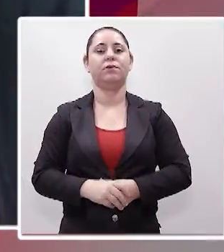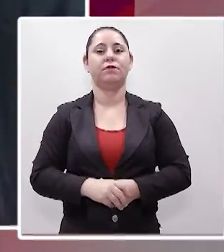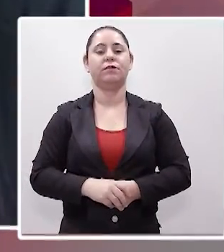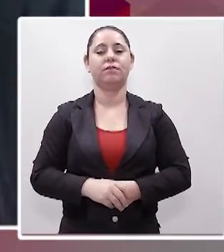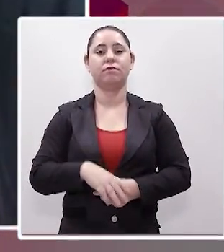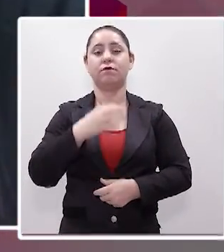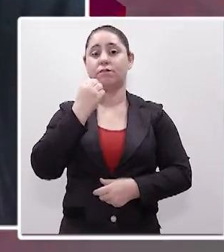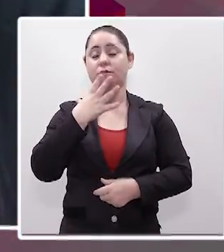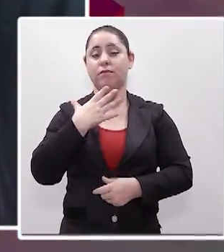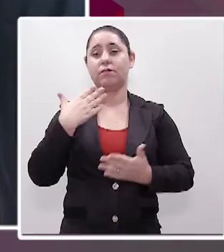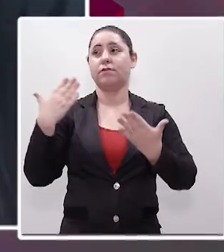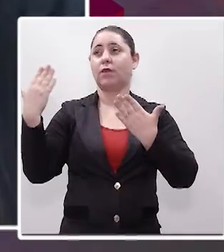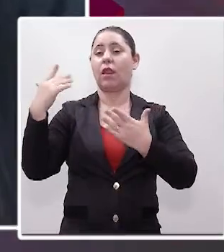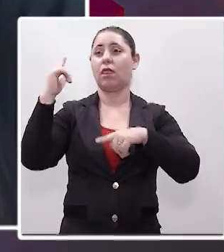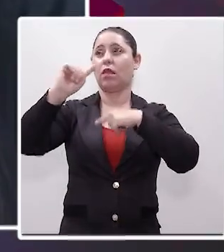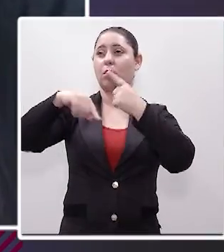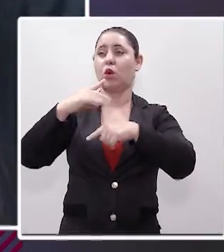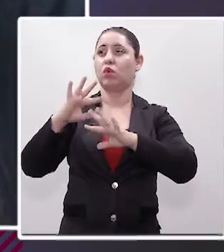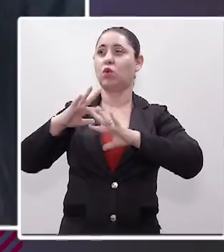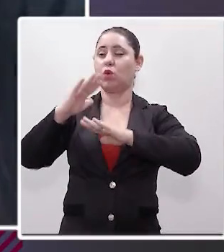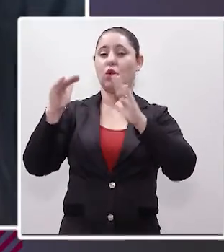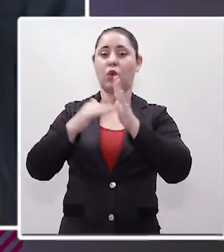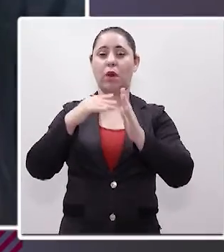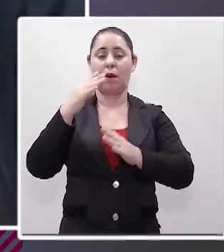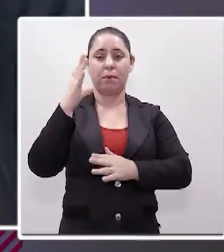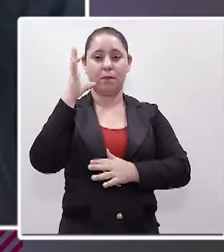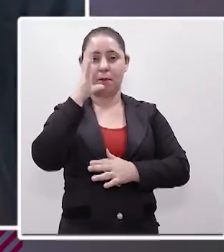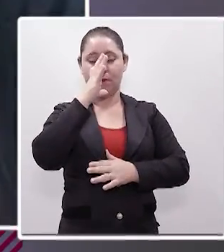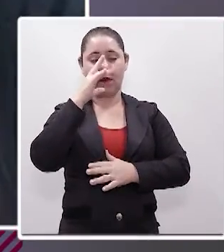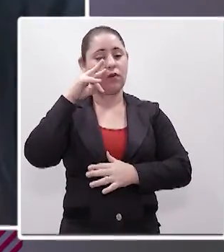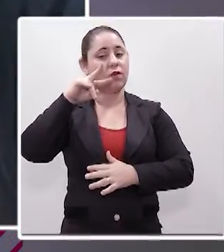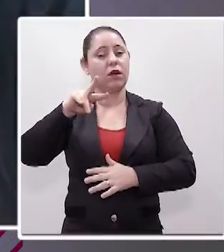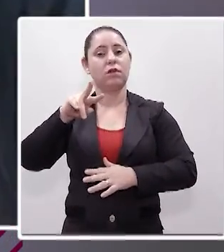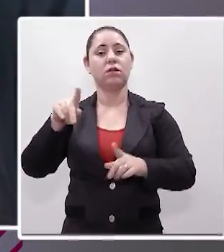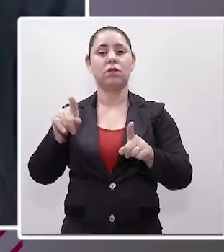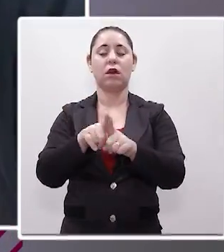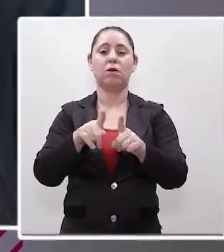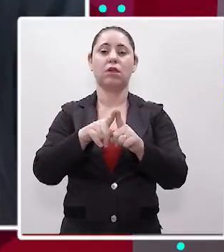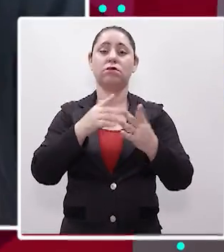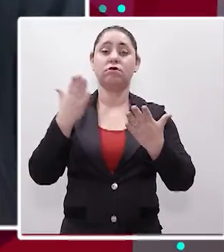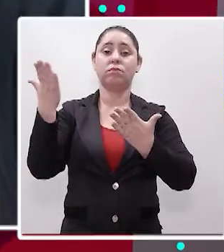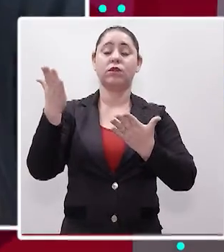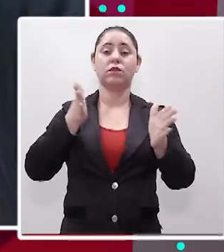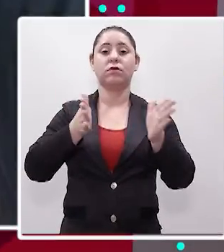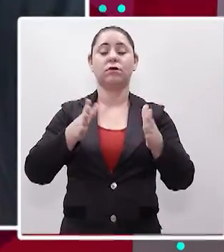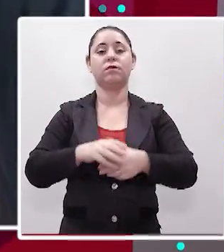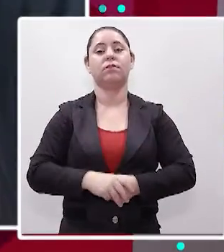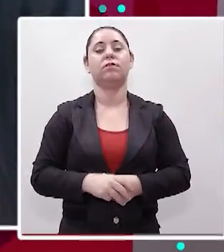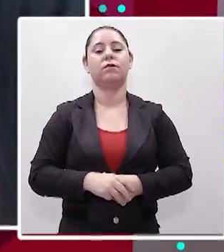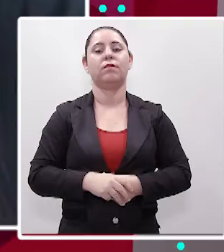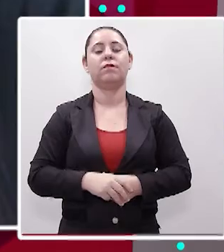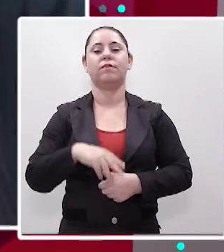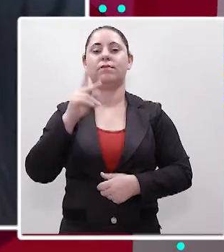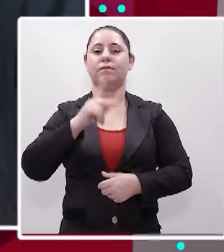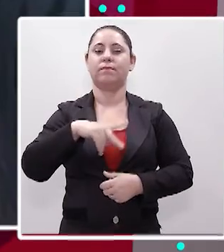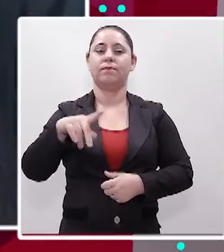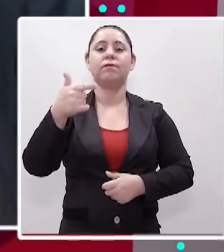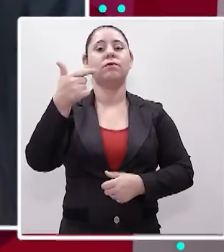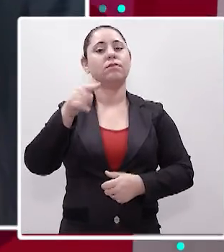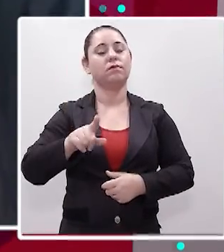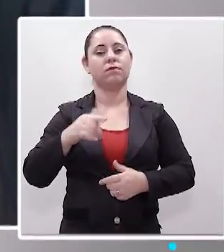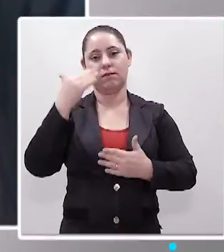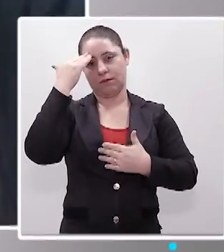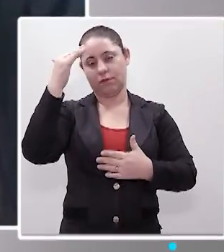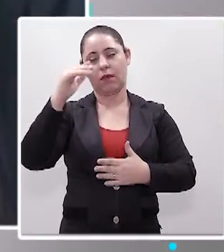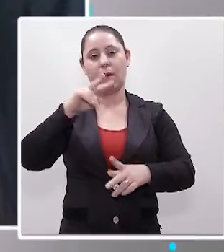Linktree/Daiane Hittner. Ok, a gente vai colocar lá depois para todo mundo poder acessar também, quem tiver interesse. Bom,